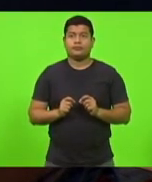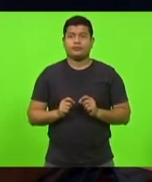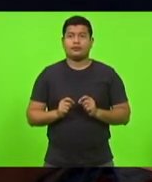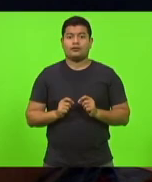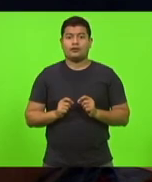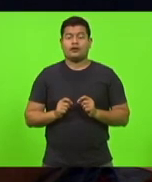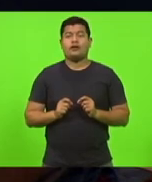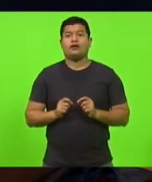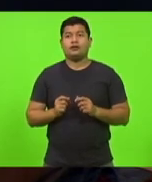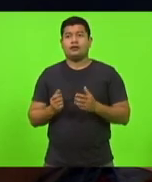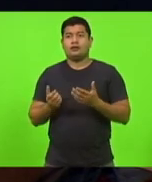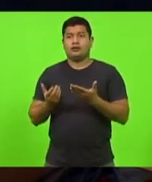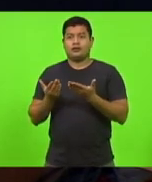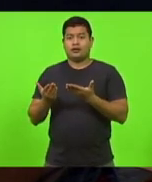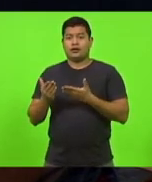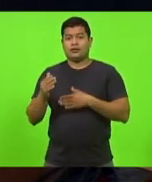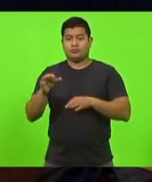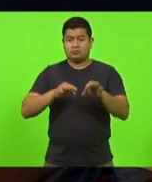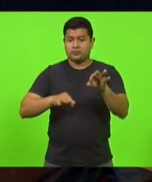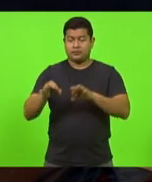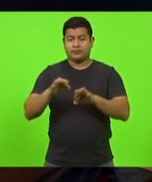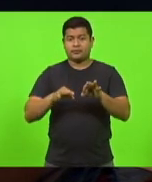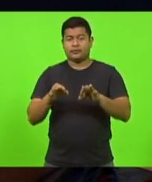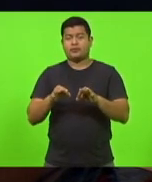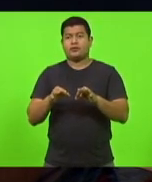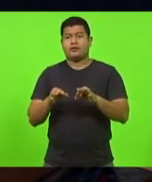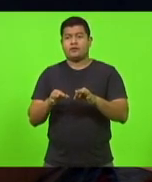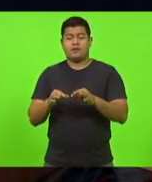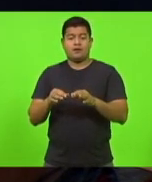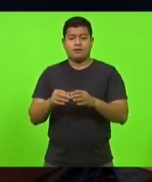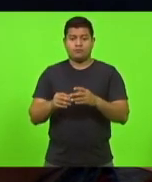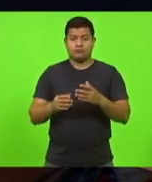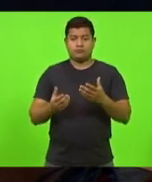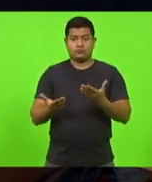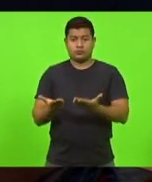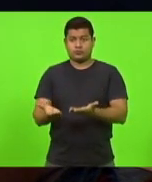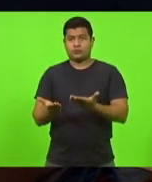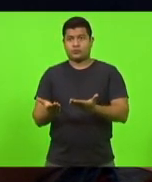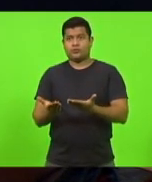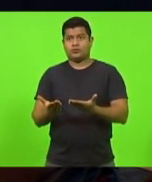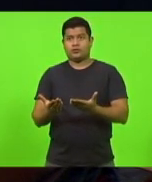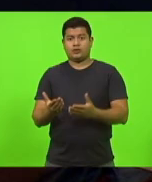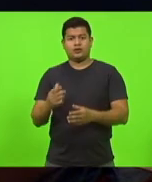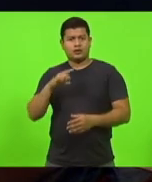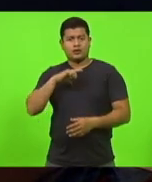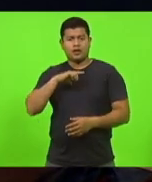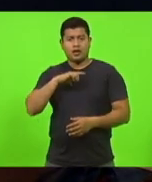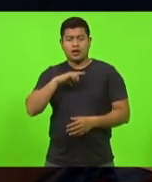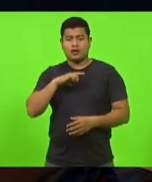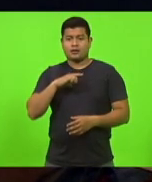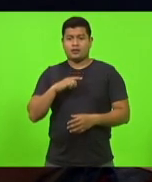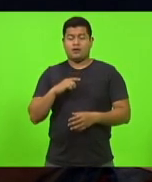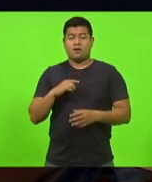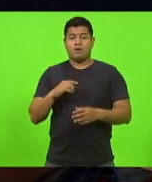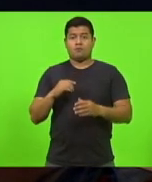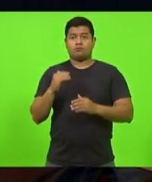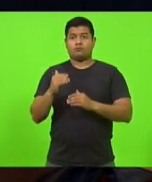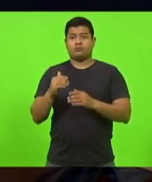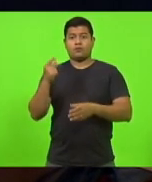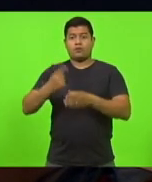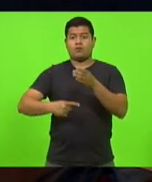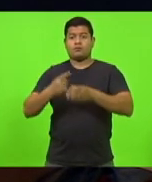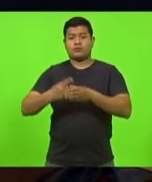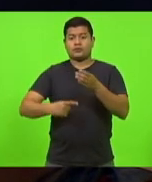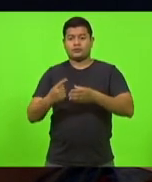formado para tratar de todo o aumento salarial e com inserção muito forte nessa comissão, a comissão